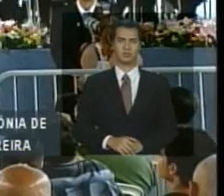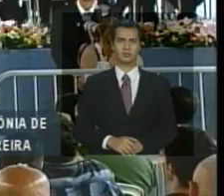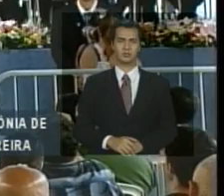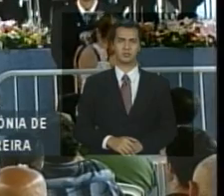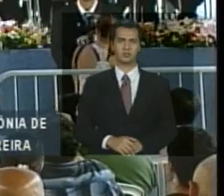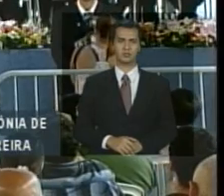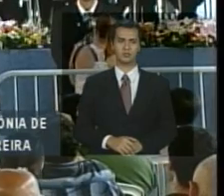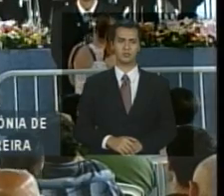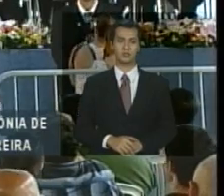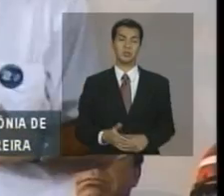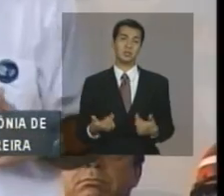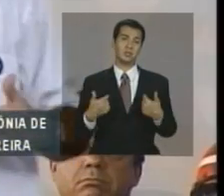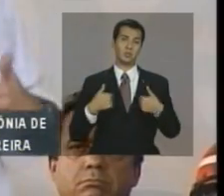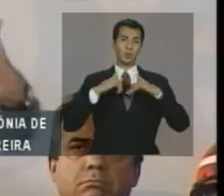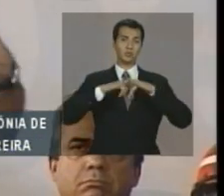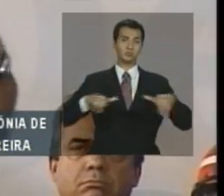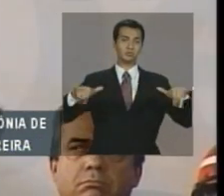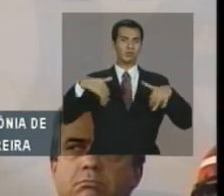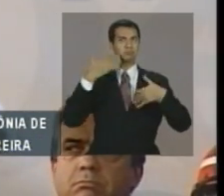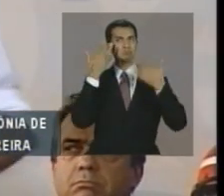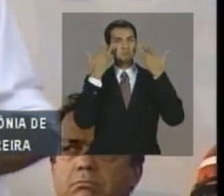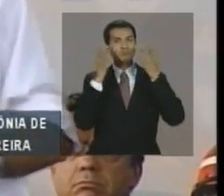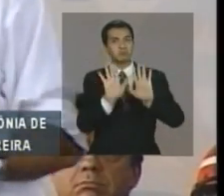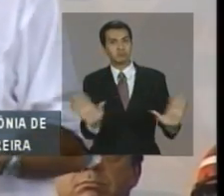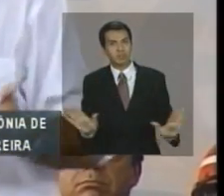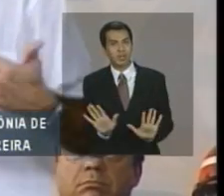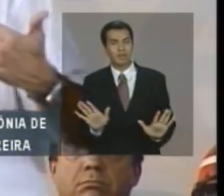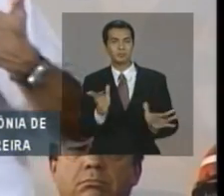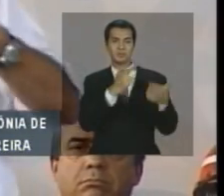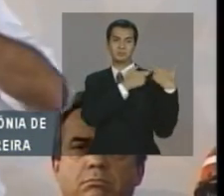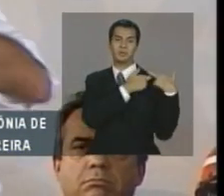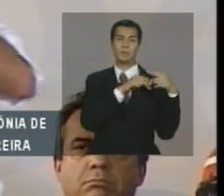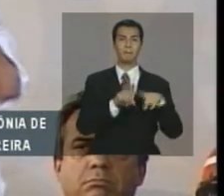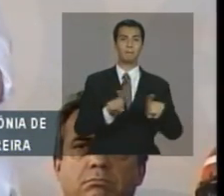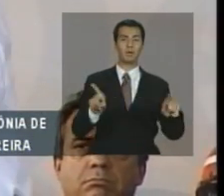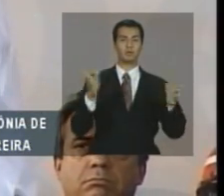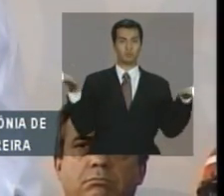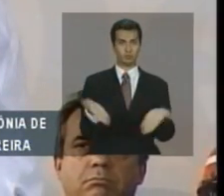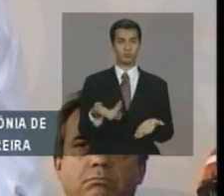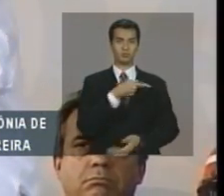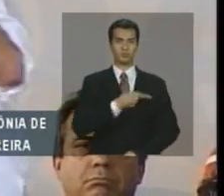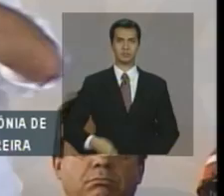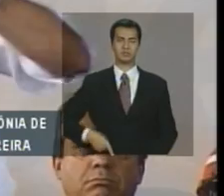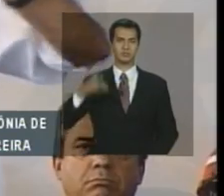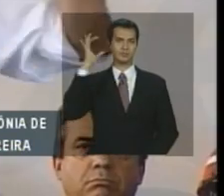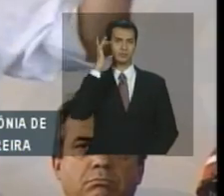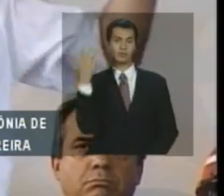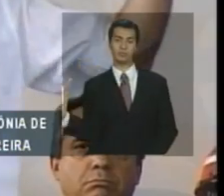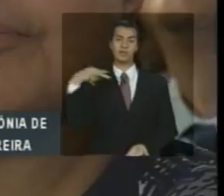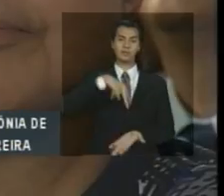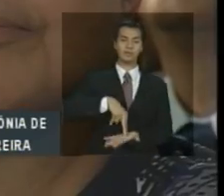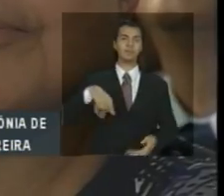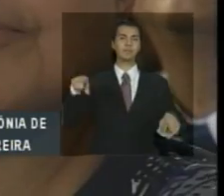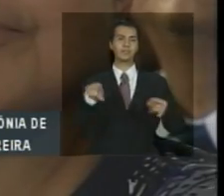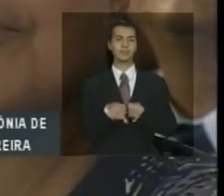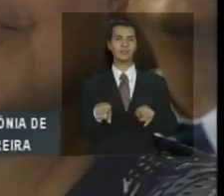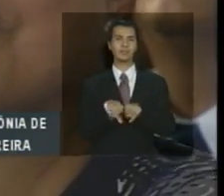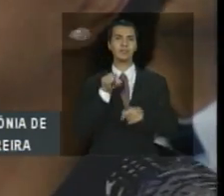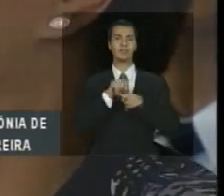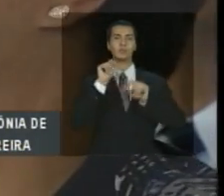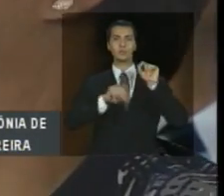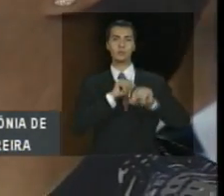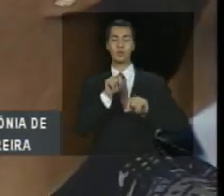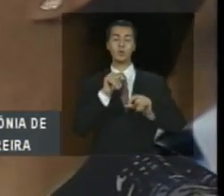sei se era eu para anunciar, mas hoje aqui a presidenta está anunciando aquilo que era o último BRT que